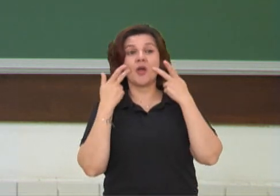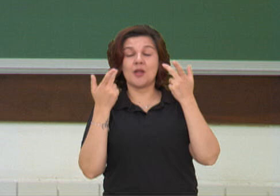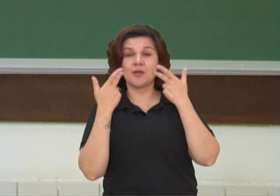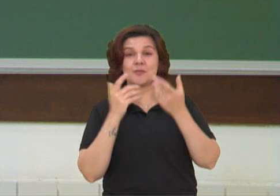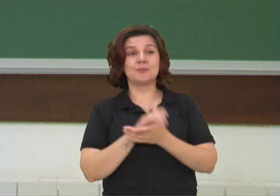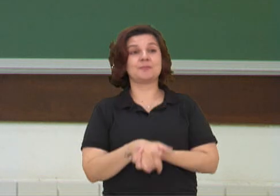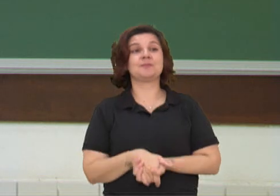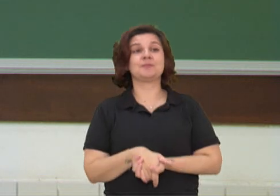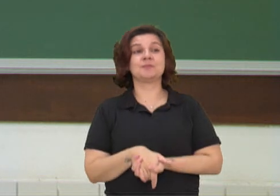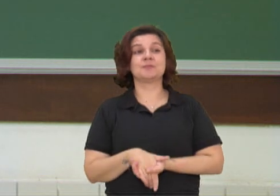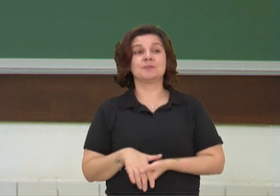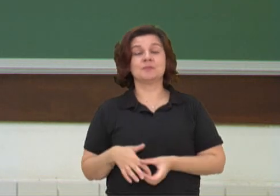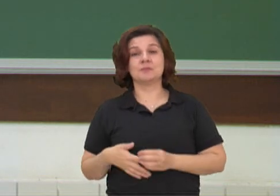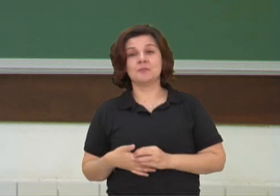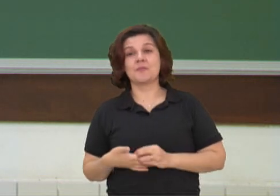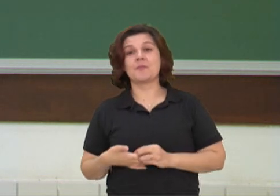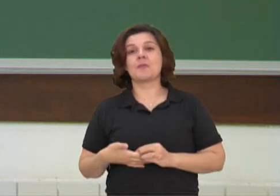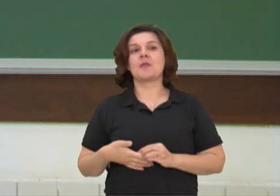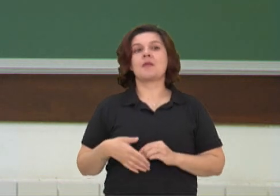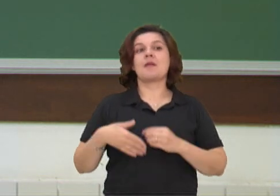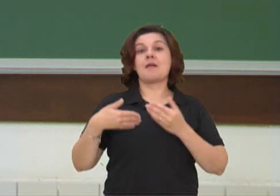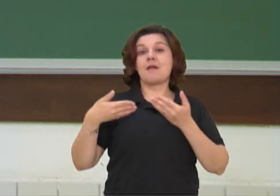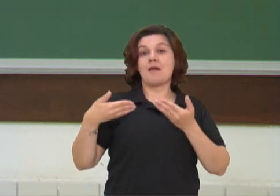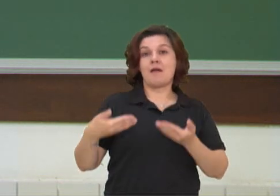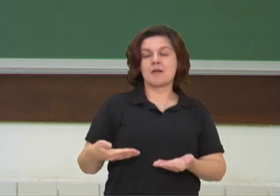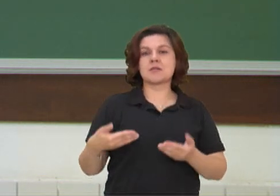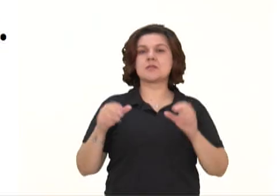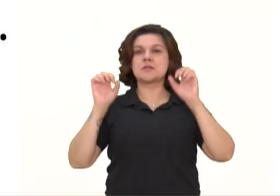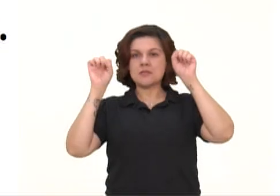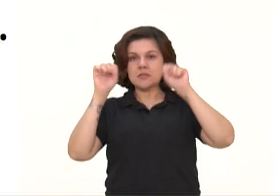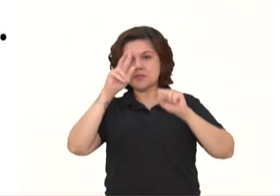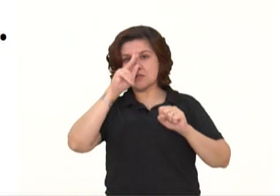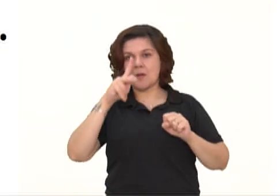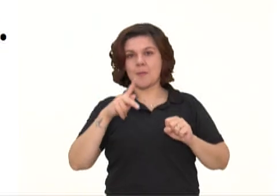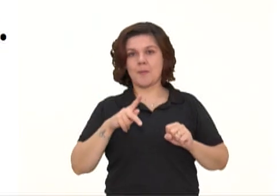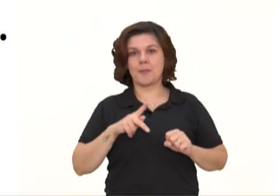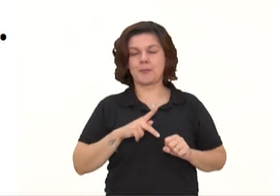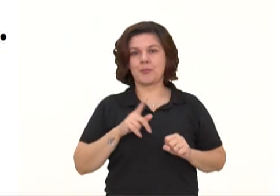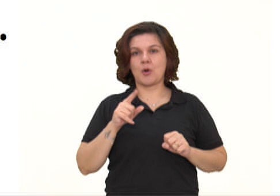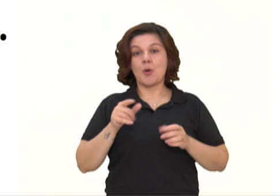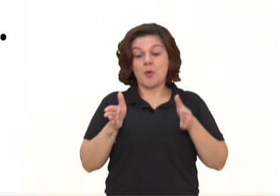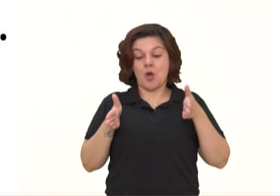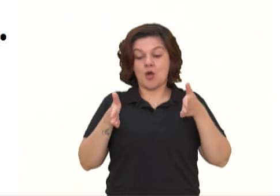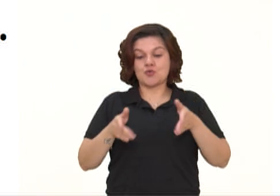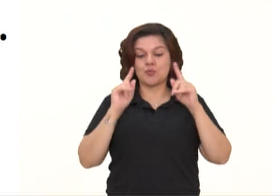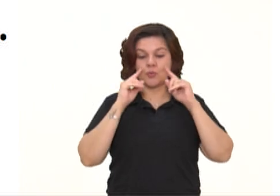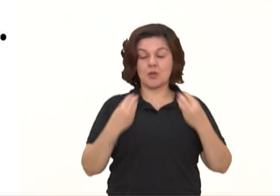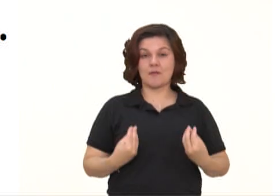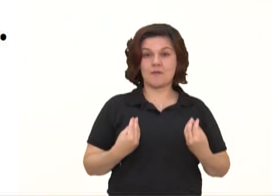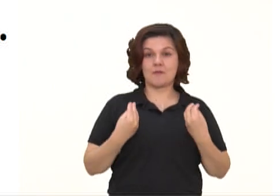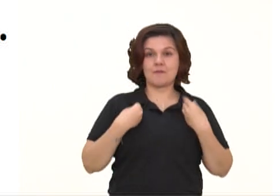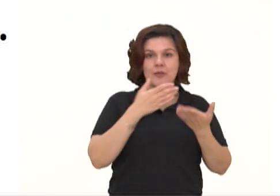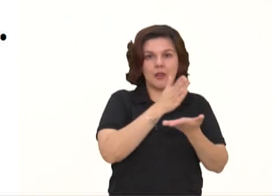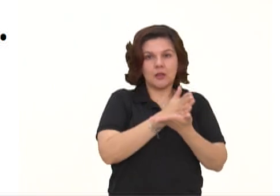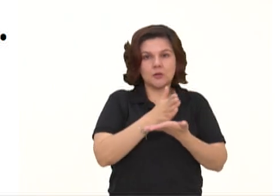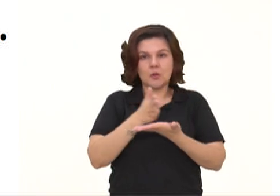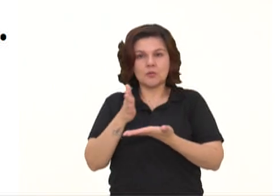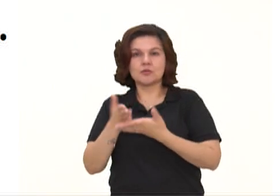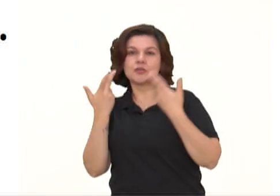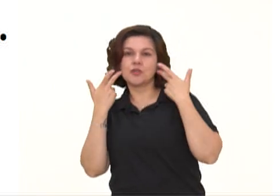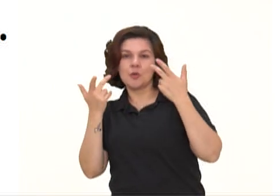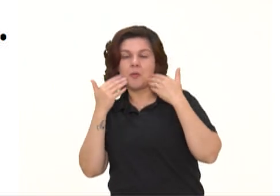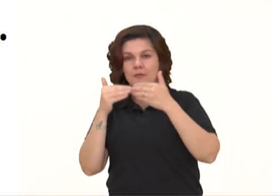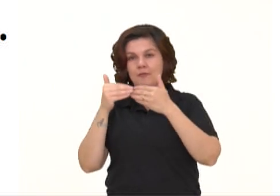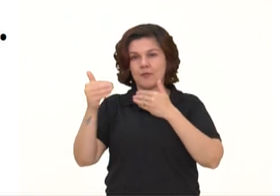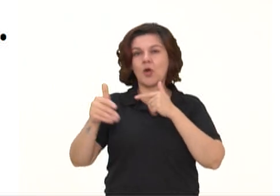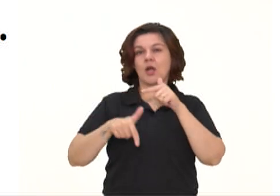assim, esse tipo de atividade auxiliar também nas atividades que não necessariamente estejam ligadas ali à atividade física e também